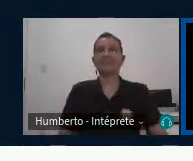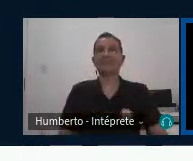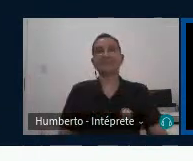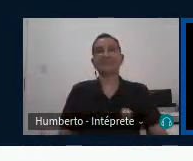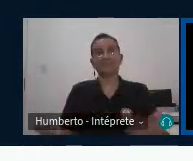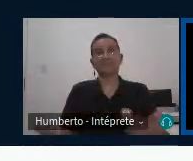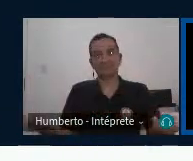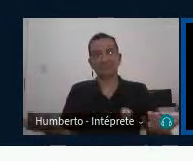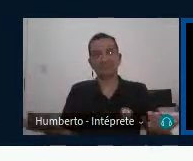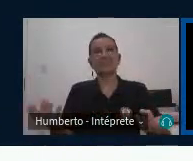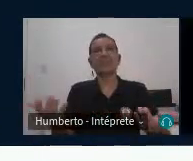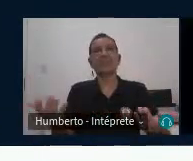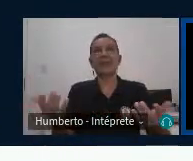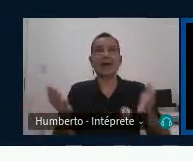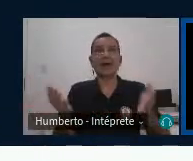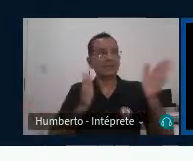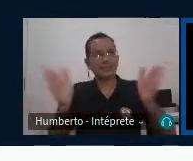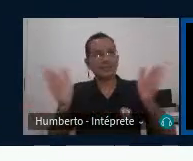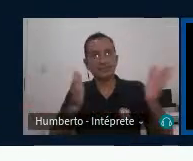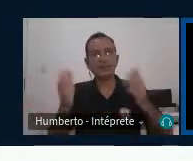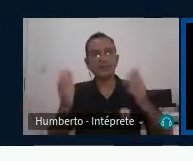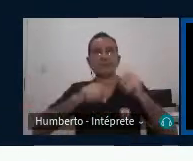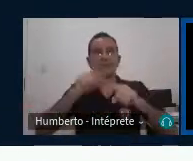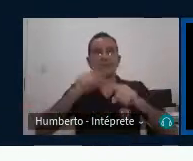acessível para o público surdo.